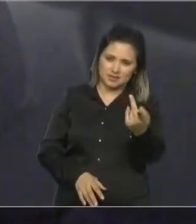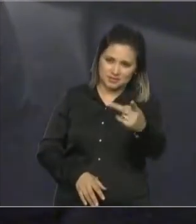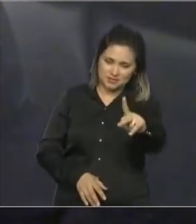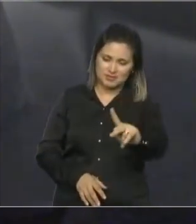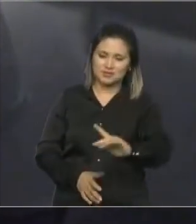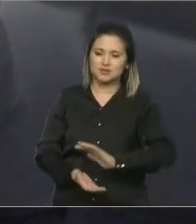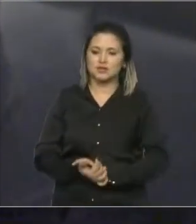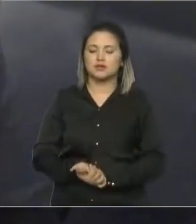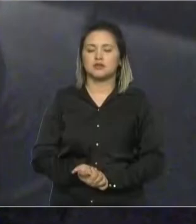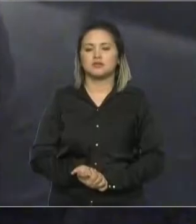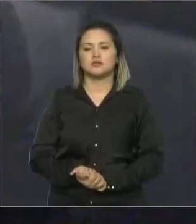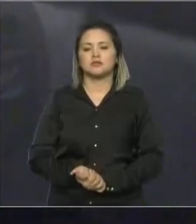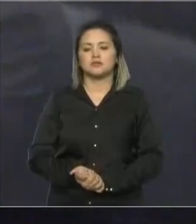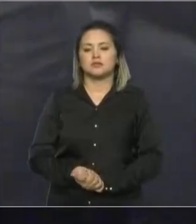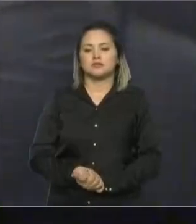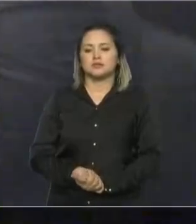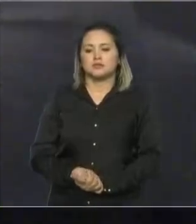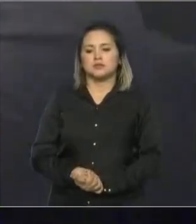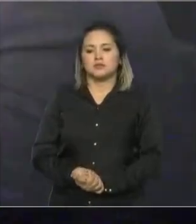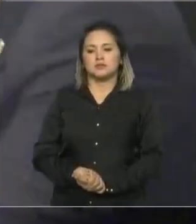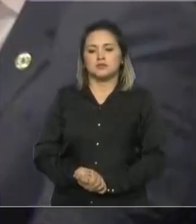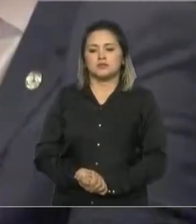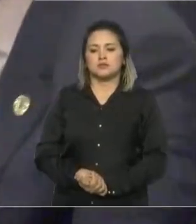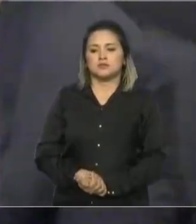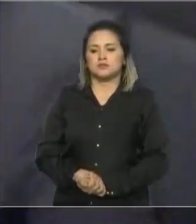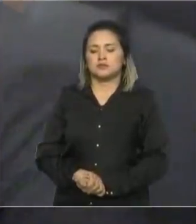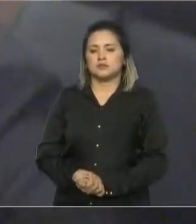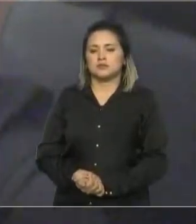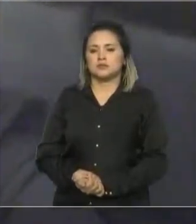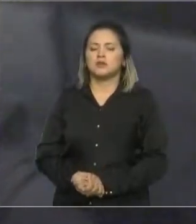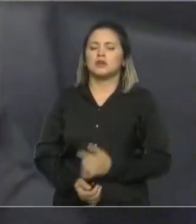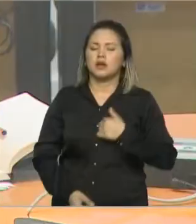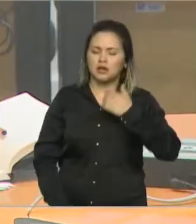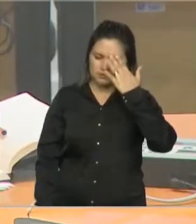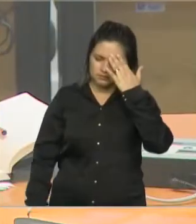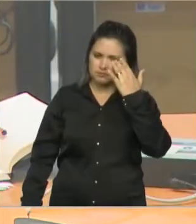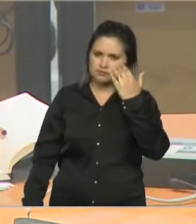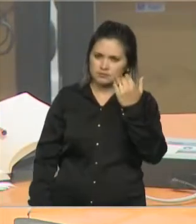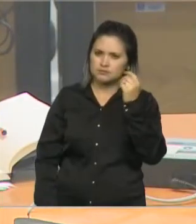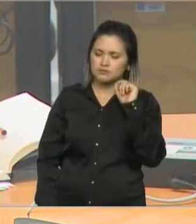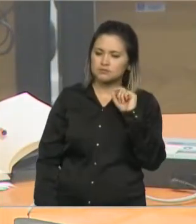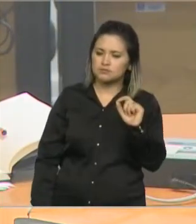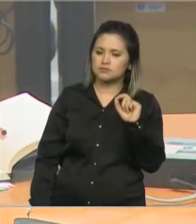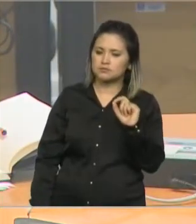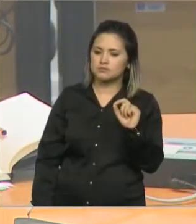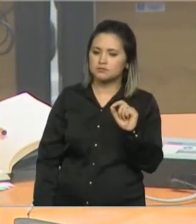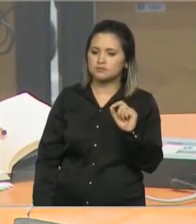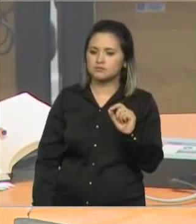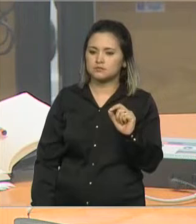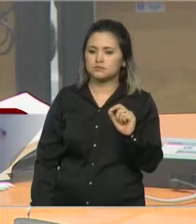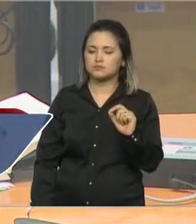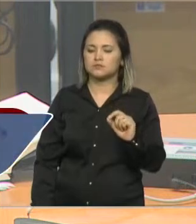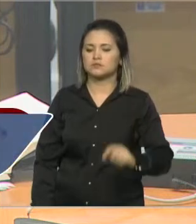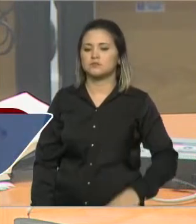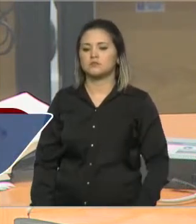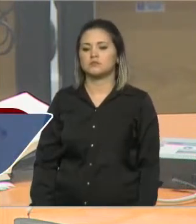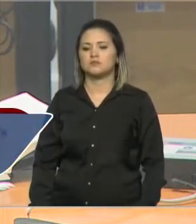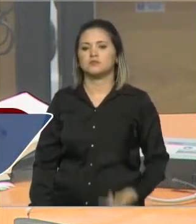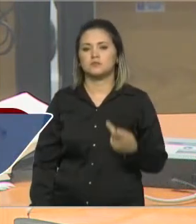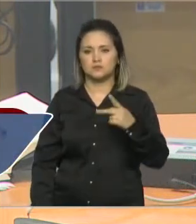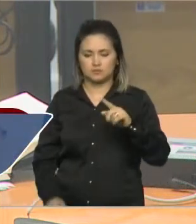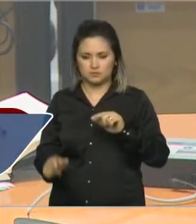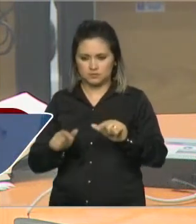de fazer esse testemunho aqui para o senhor. Deputado, eu tenho certeza, tanto é que, fruto do vosso trabalho, que a